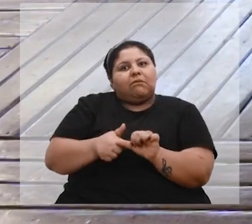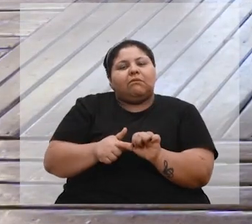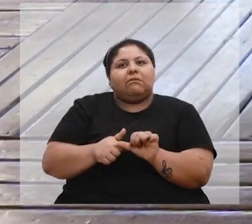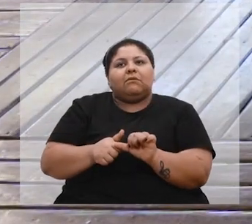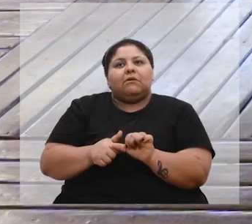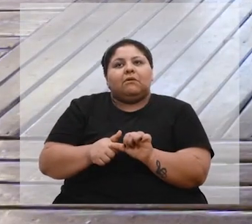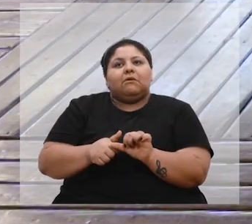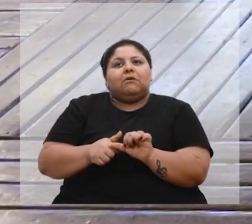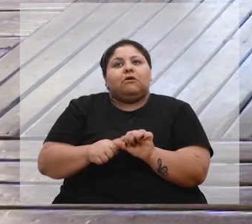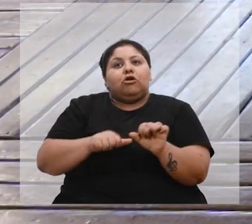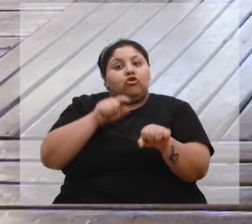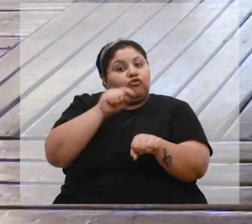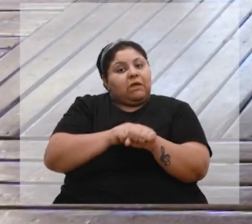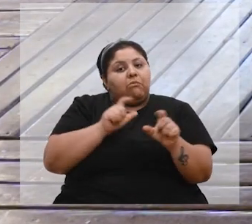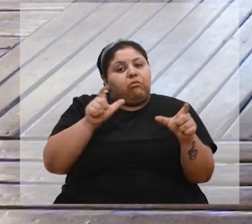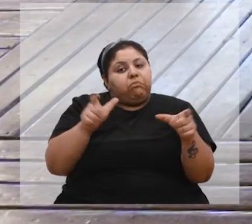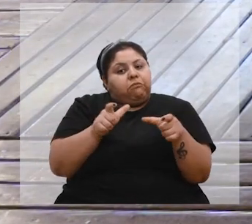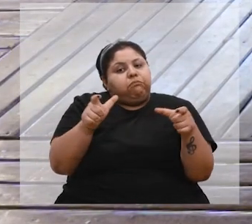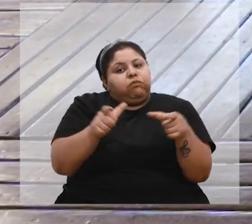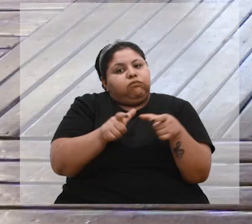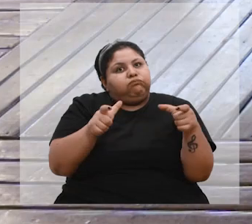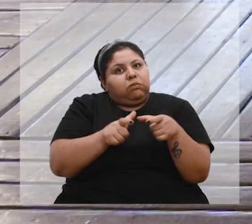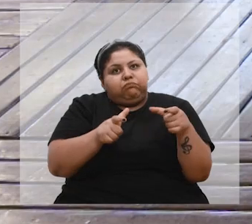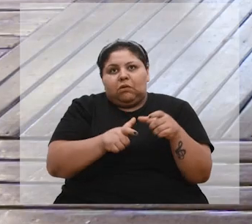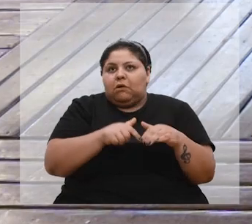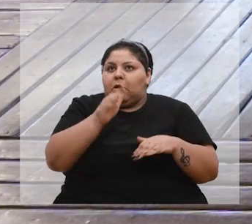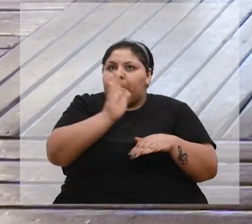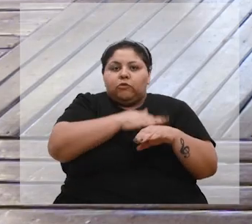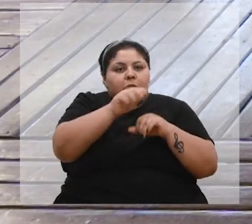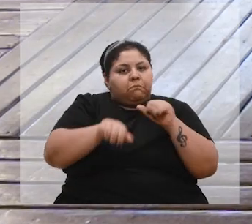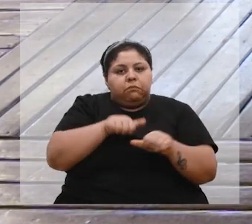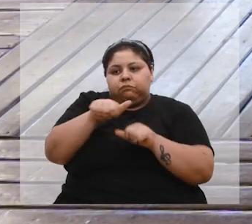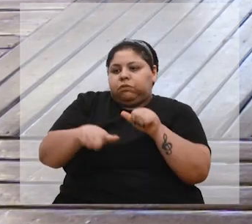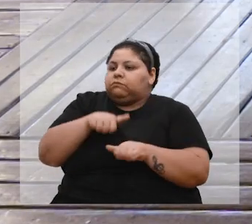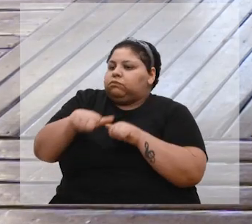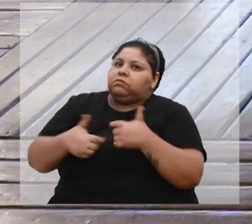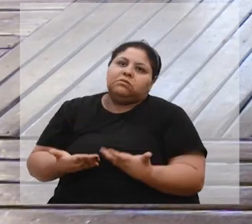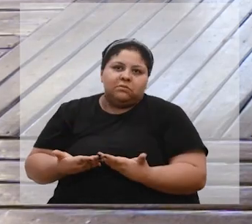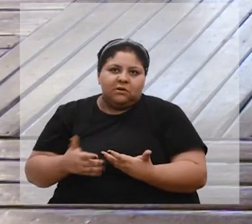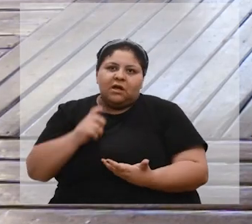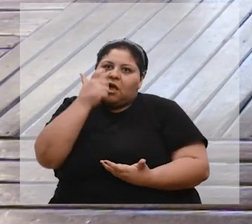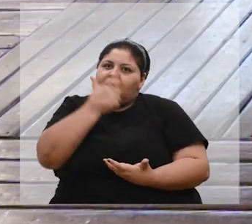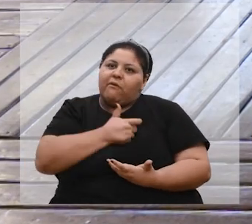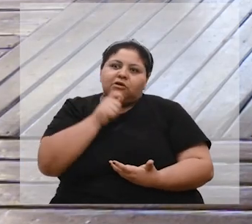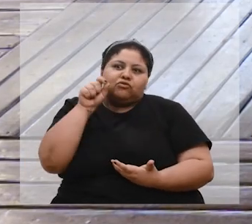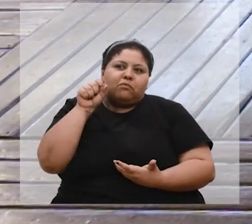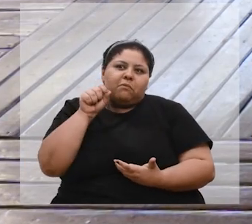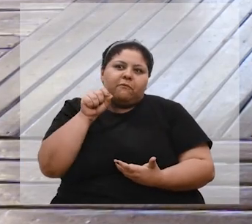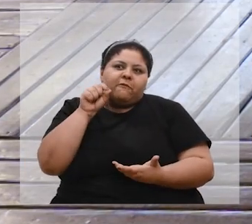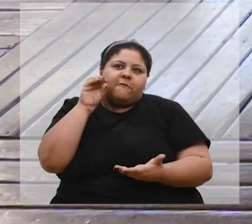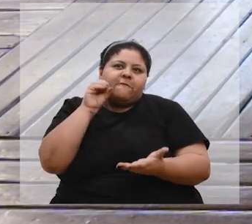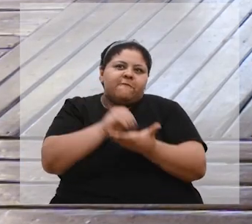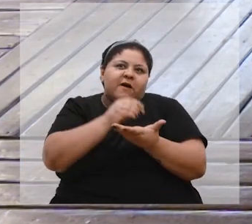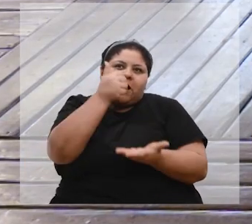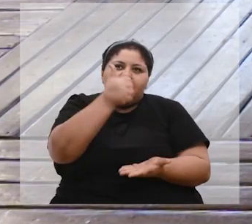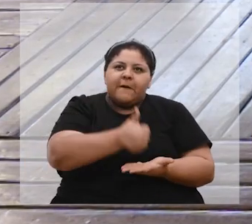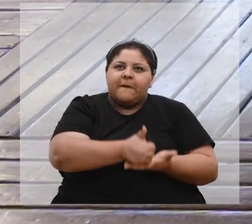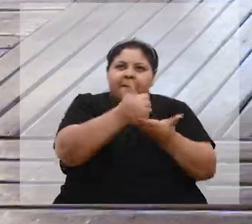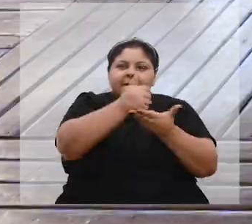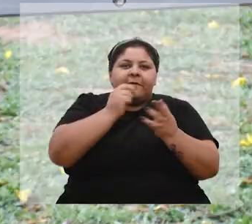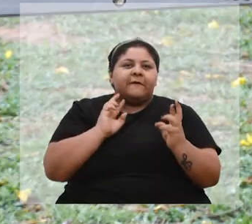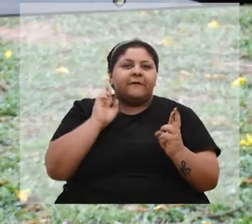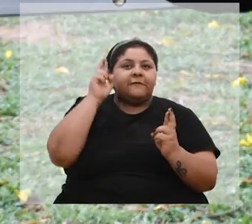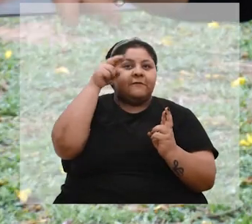mudou. E num tempo cada vez mais curto, cada vez mais coisa está mudando. Então, eu acho que a gente está um pouco